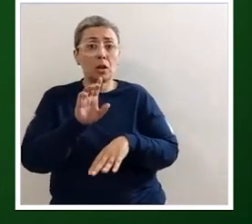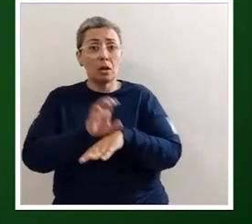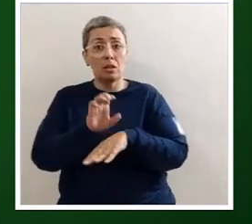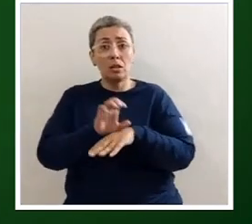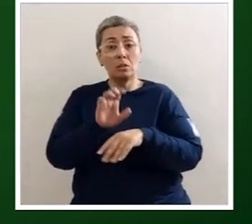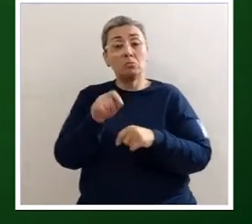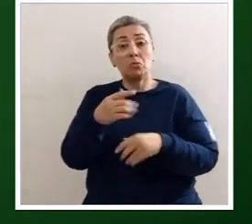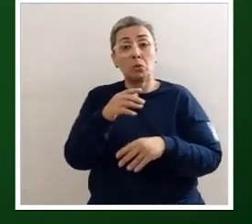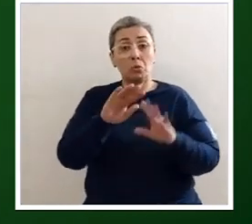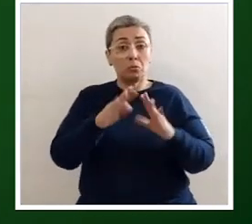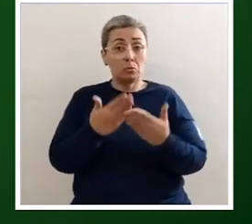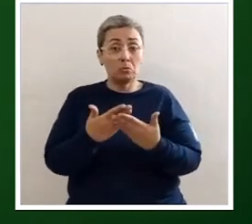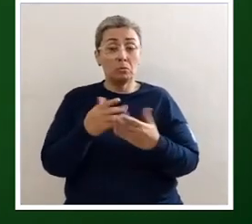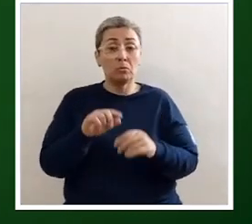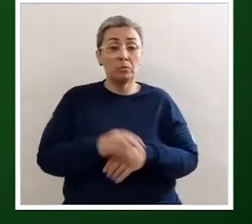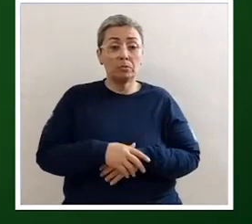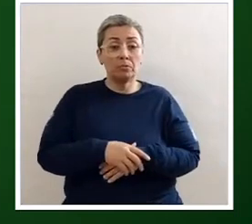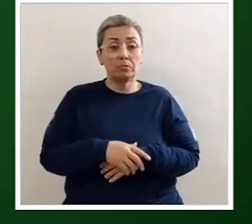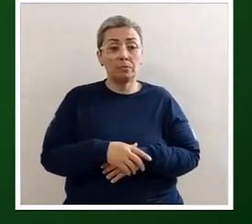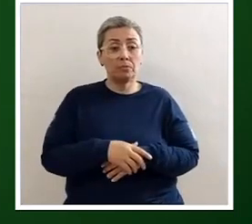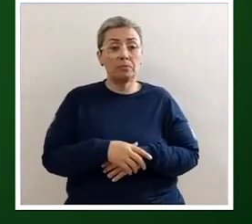rede estadual de ensino